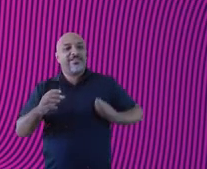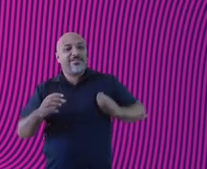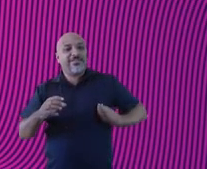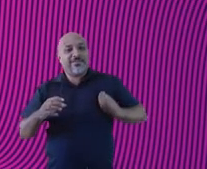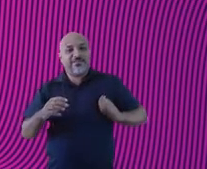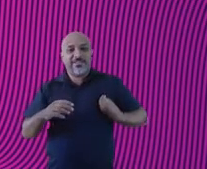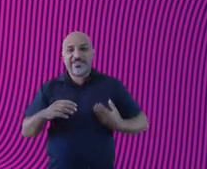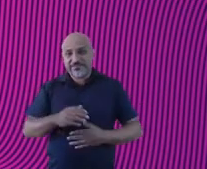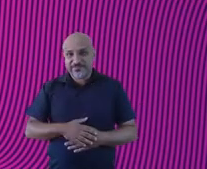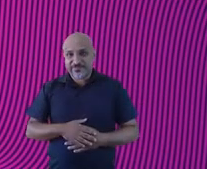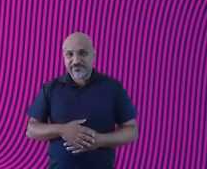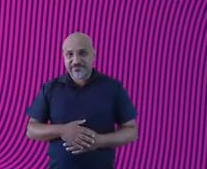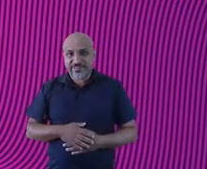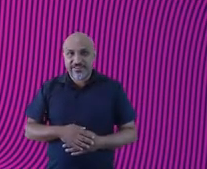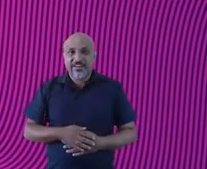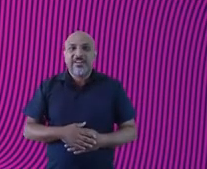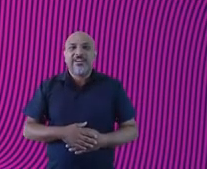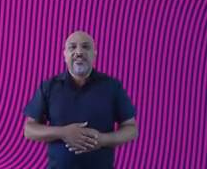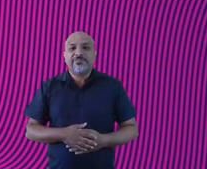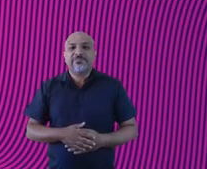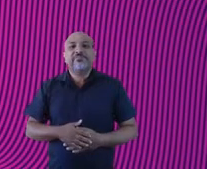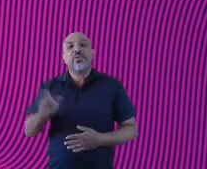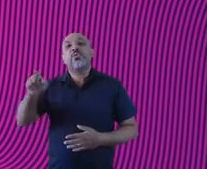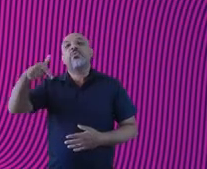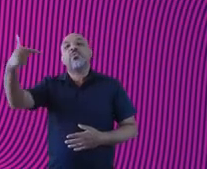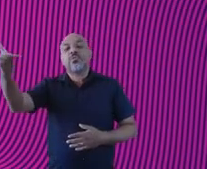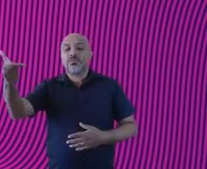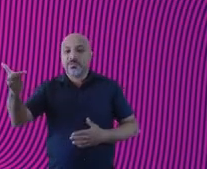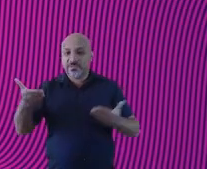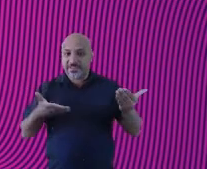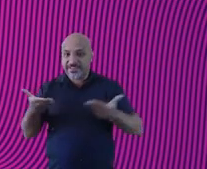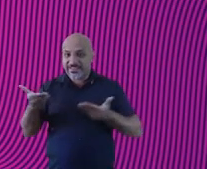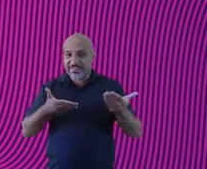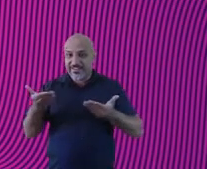tivesse optado por um outro tratamento, já que ele, na verdade, fez só